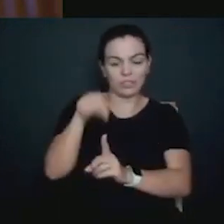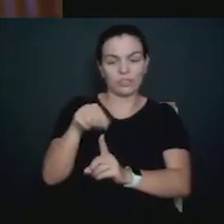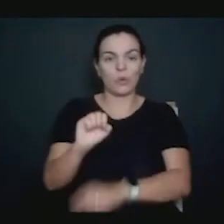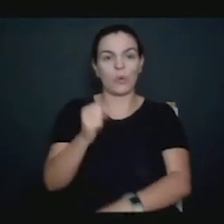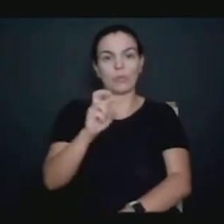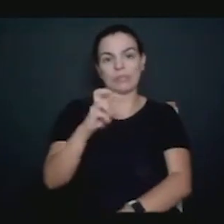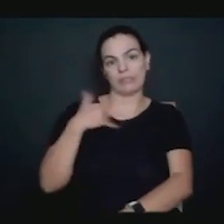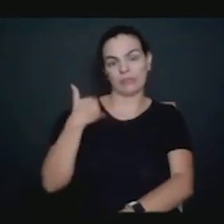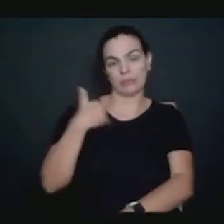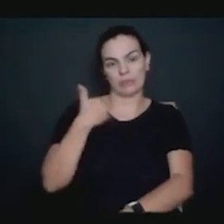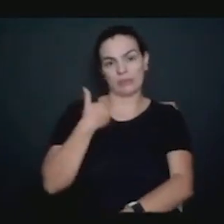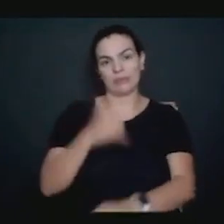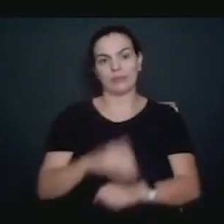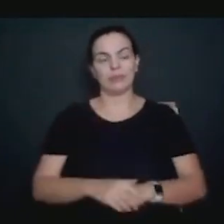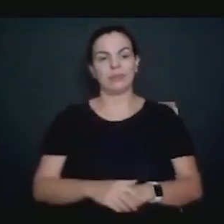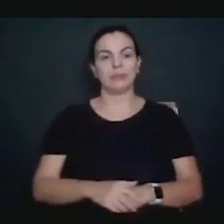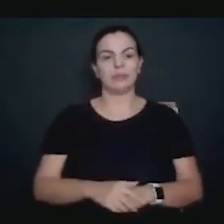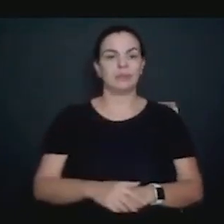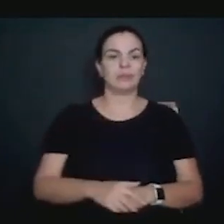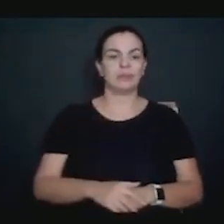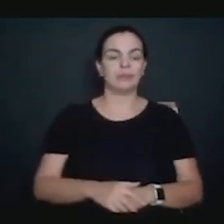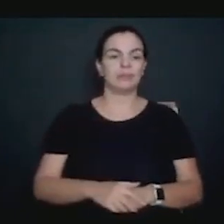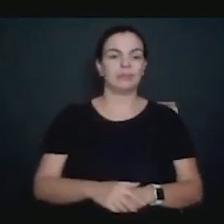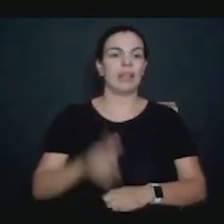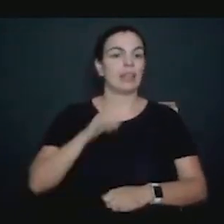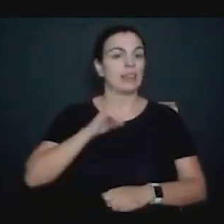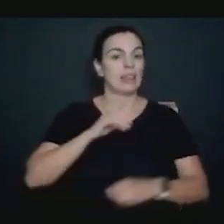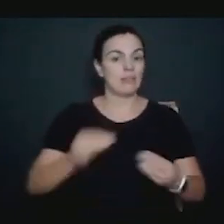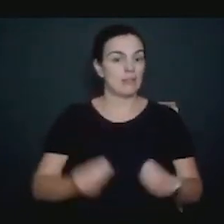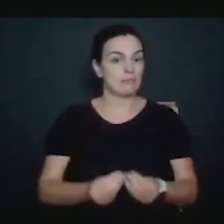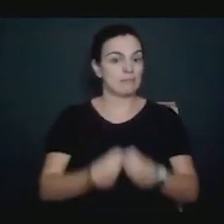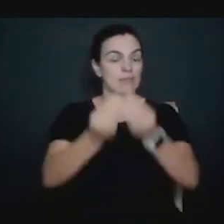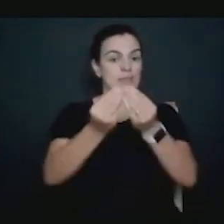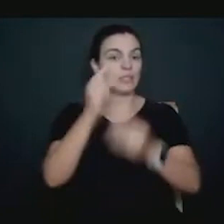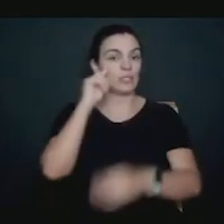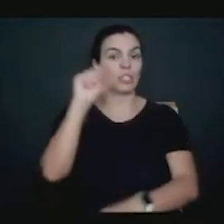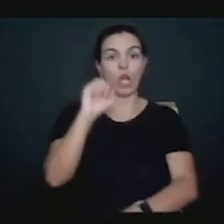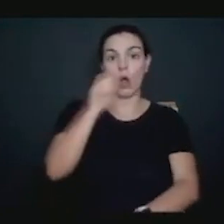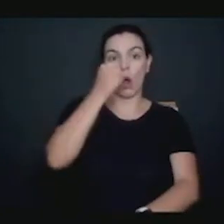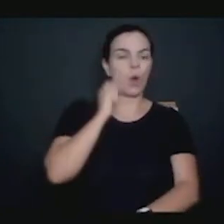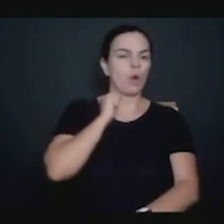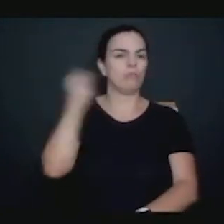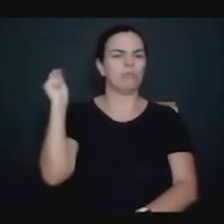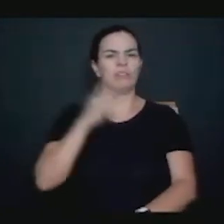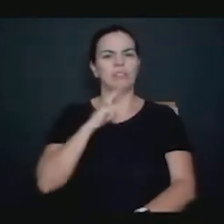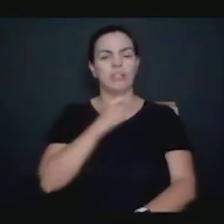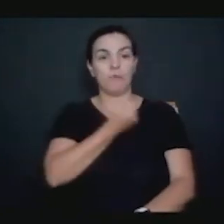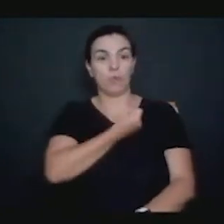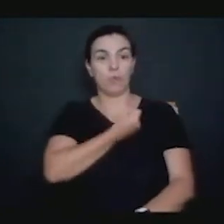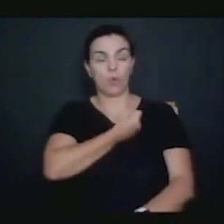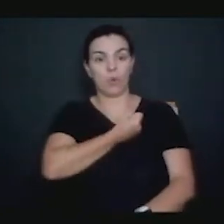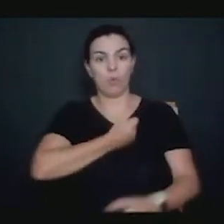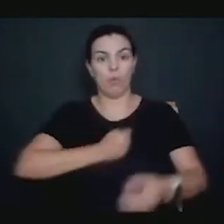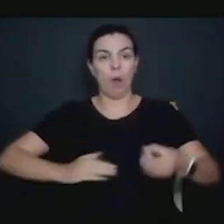anos de idade uma missa de reen em 8 de Abril teve o número recorde de chefes de estado presentes